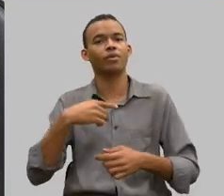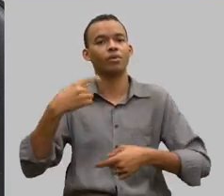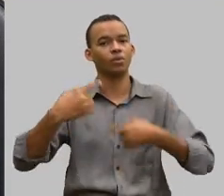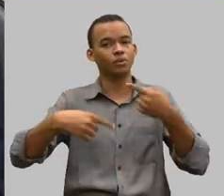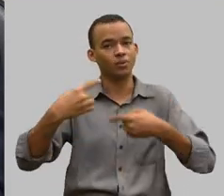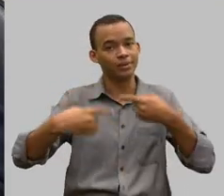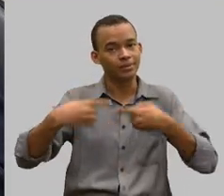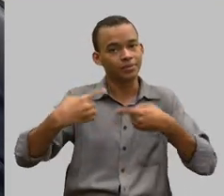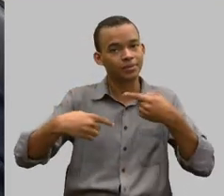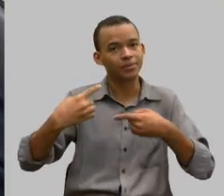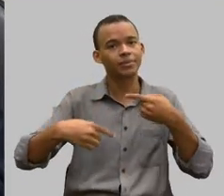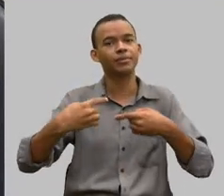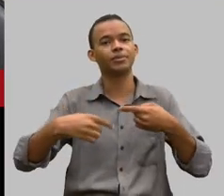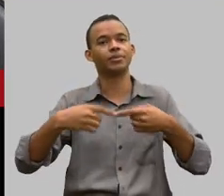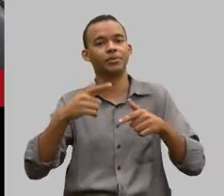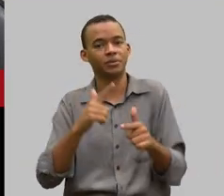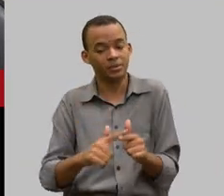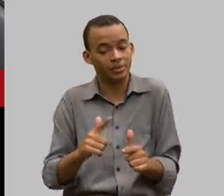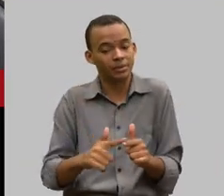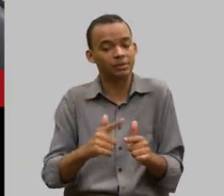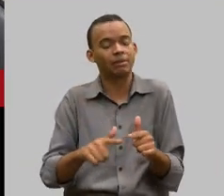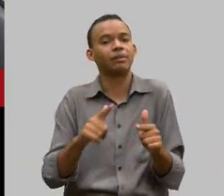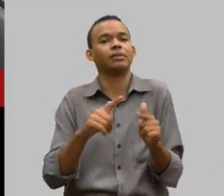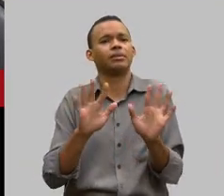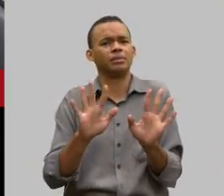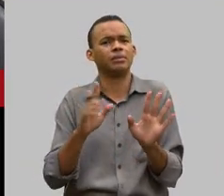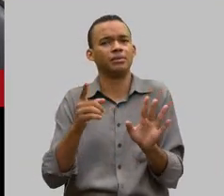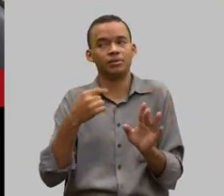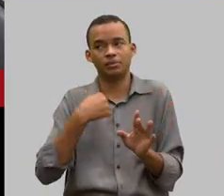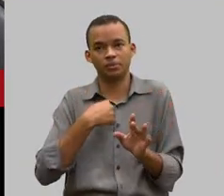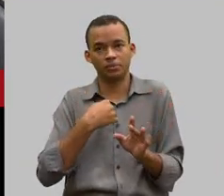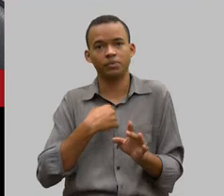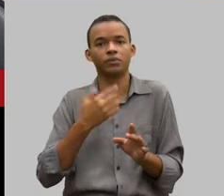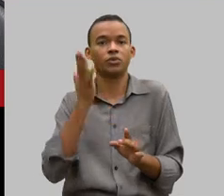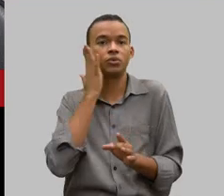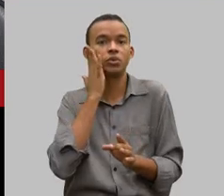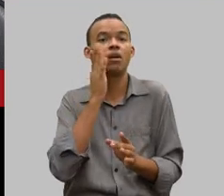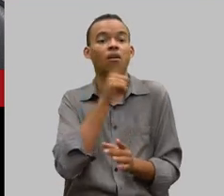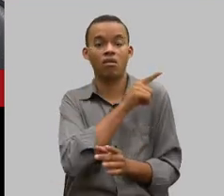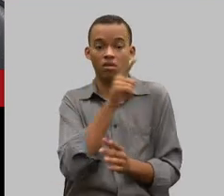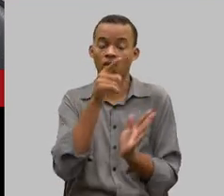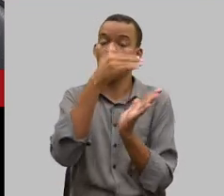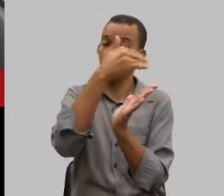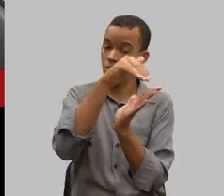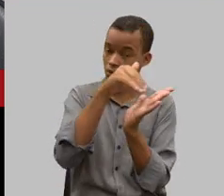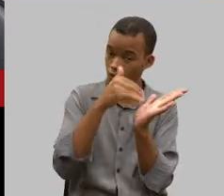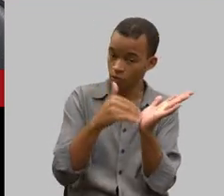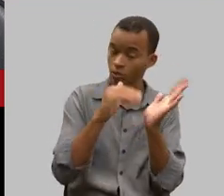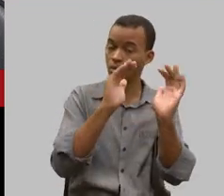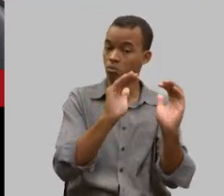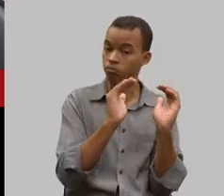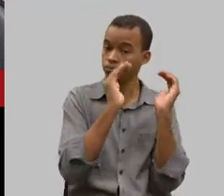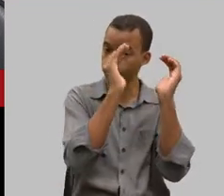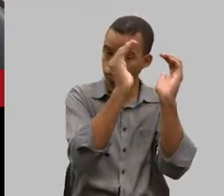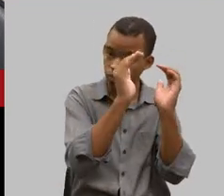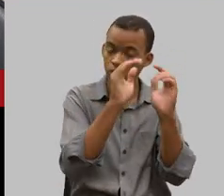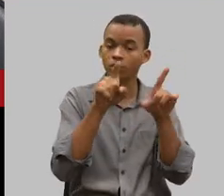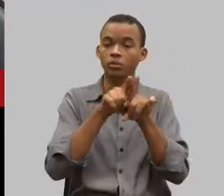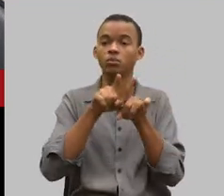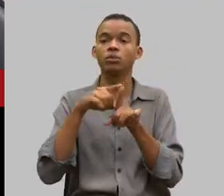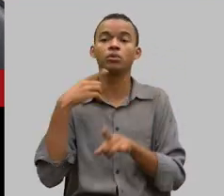para pro chão né vamos continuar são secretários de estado e deputados estaduais